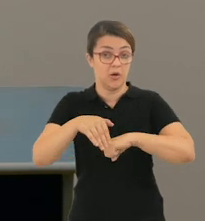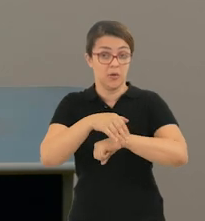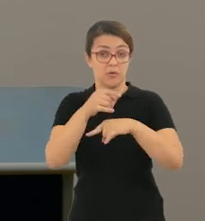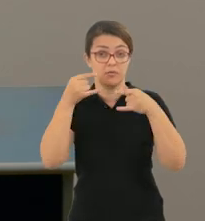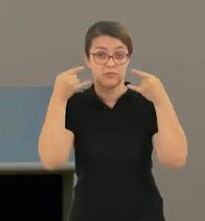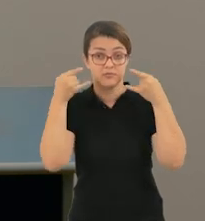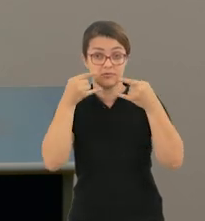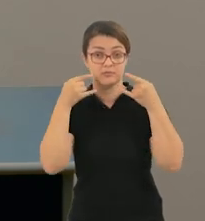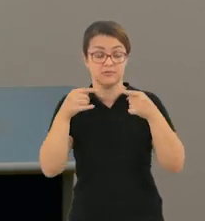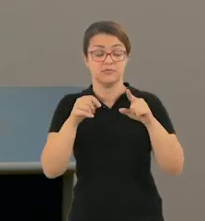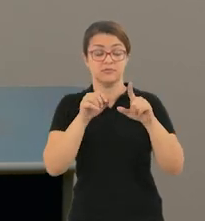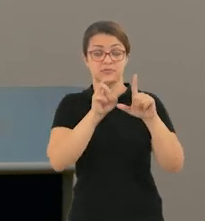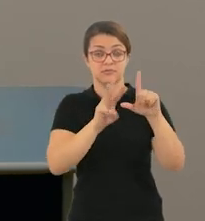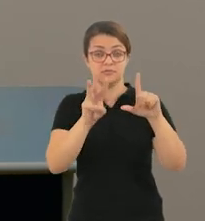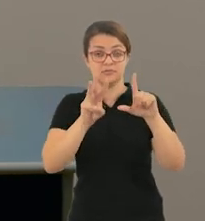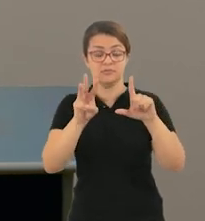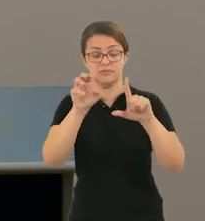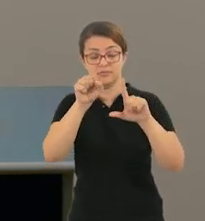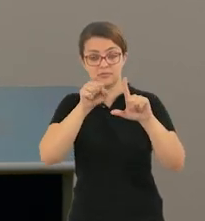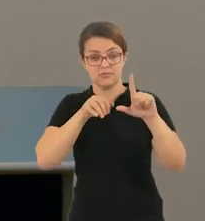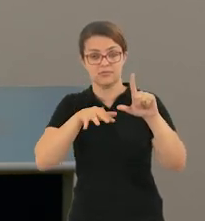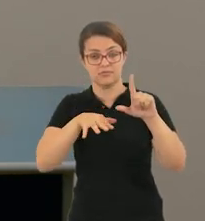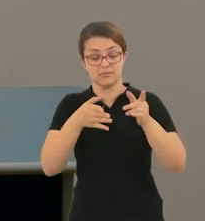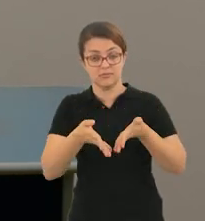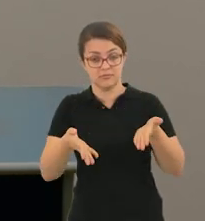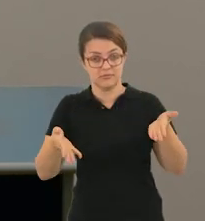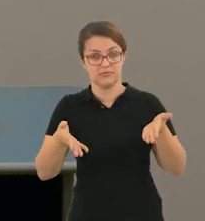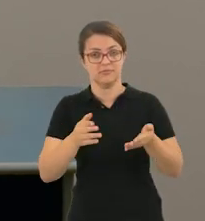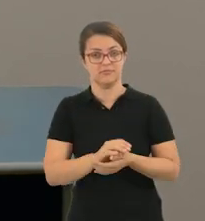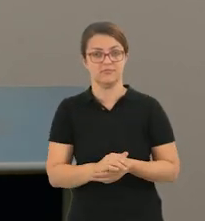na rua, use máscara e compartilhe esse link que está